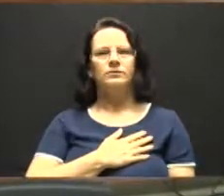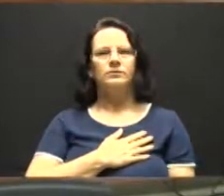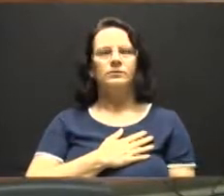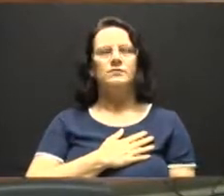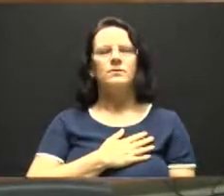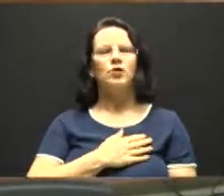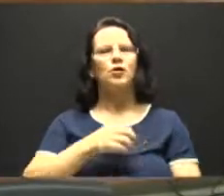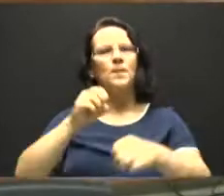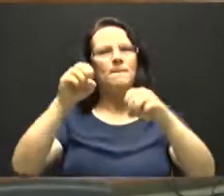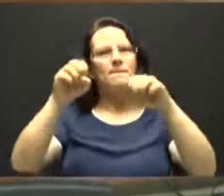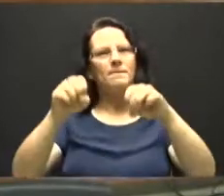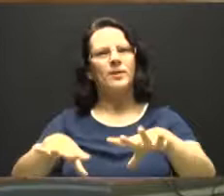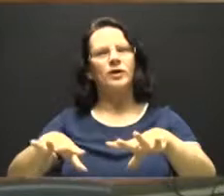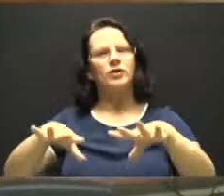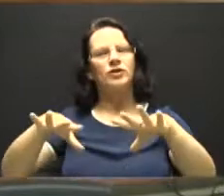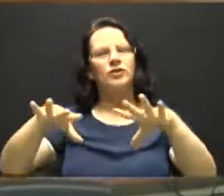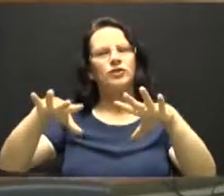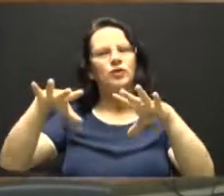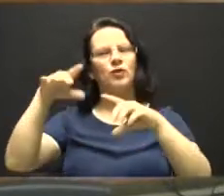o range